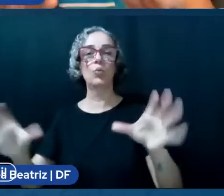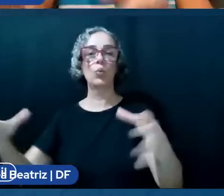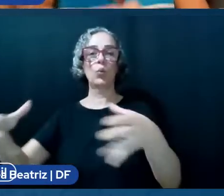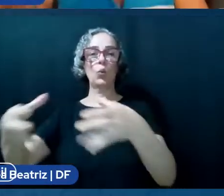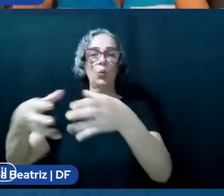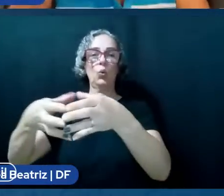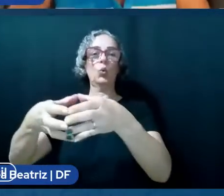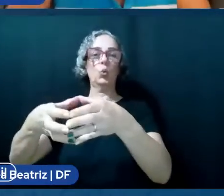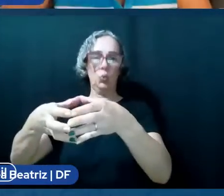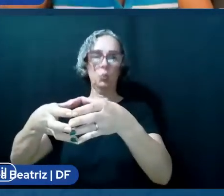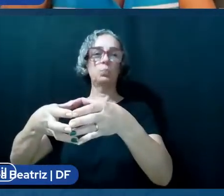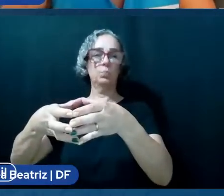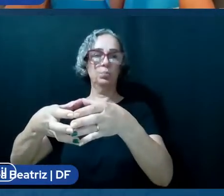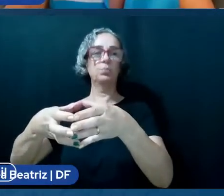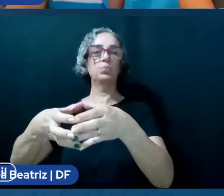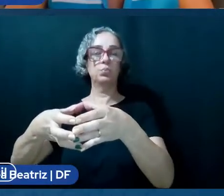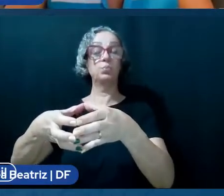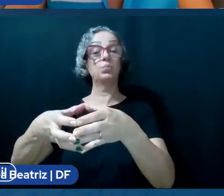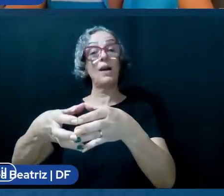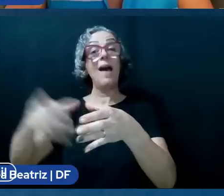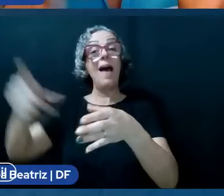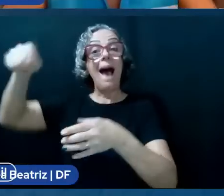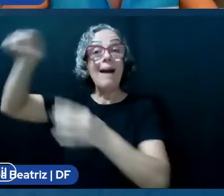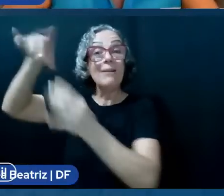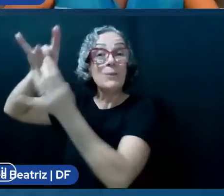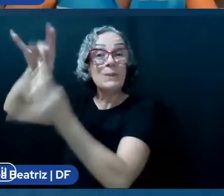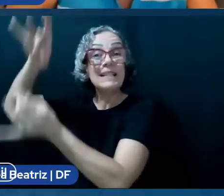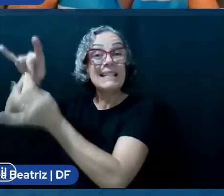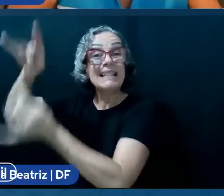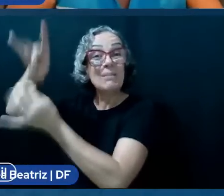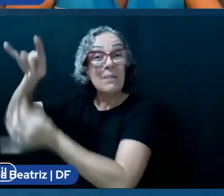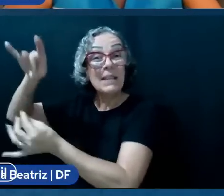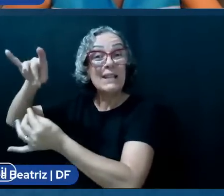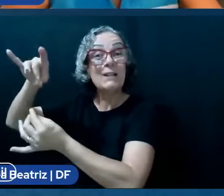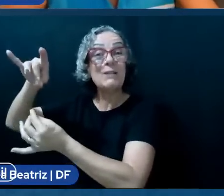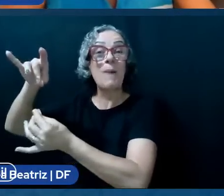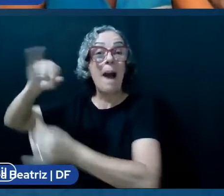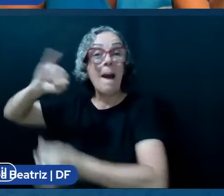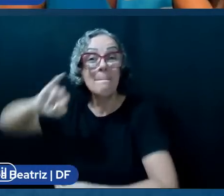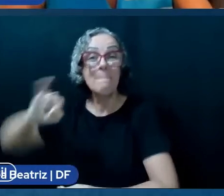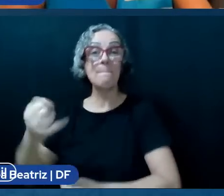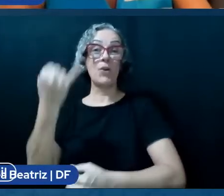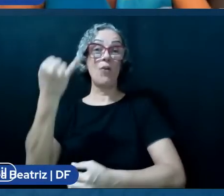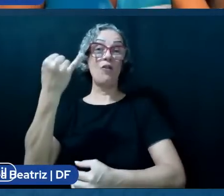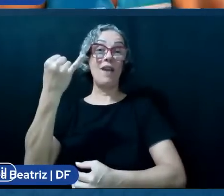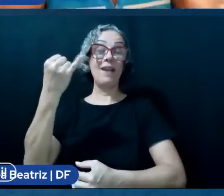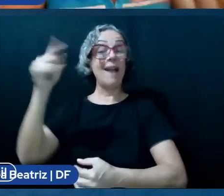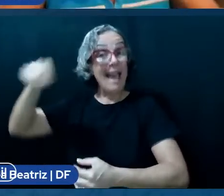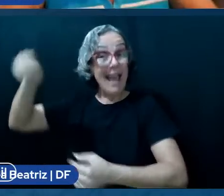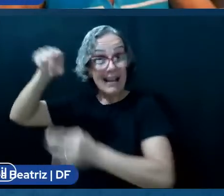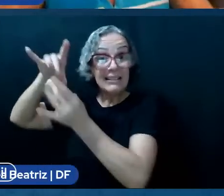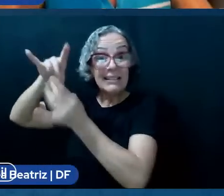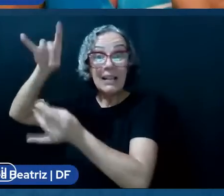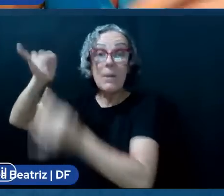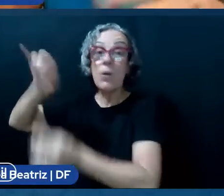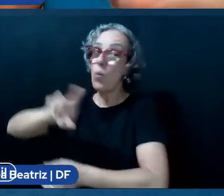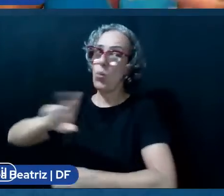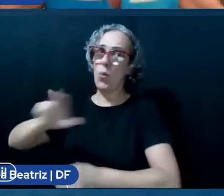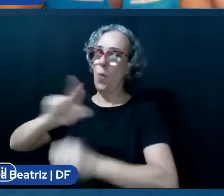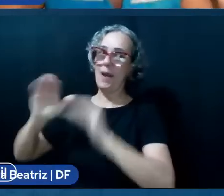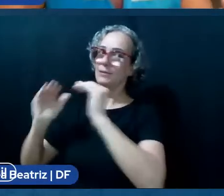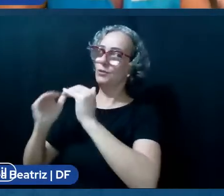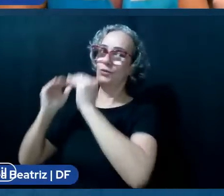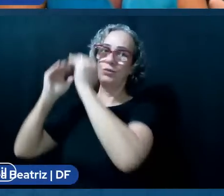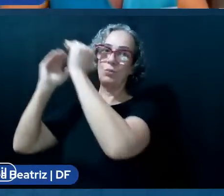é aproveitada pelos espíritos, que nós já verificamos que a sua natureza são espíritos que não